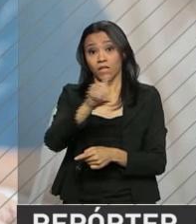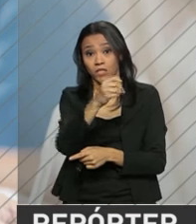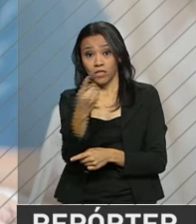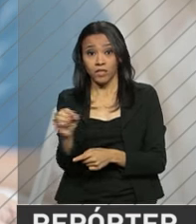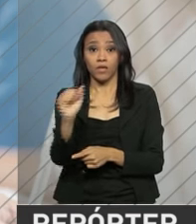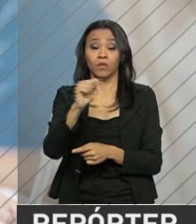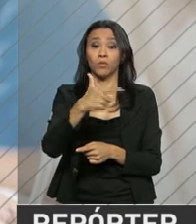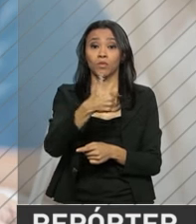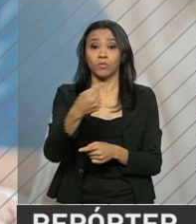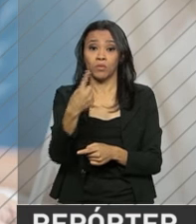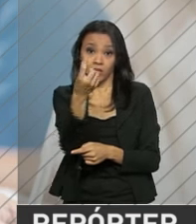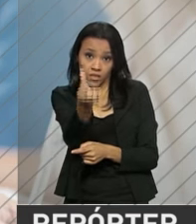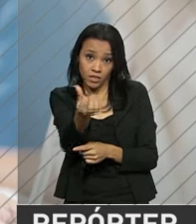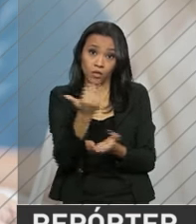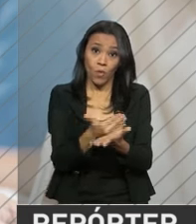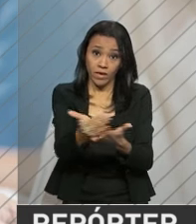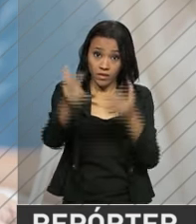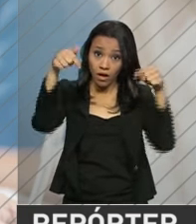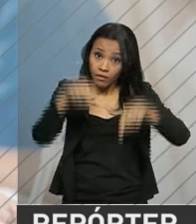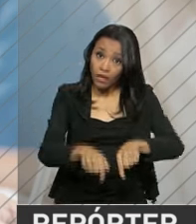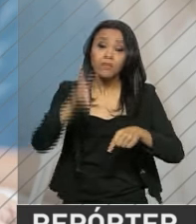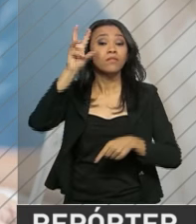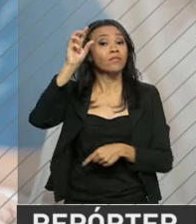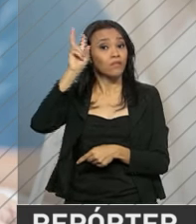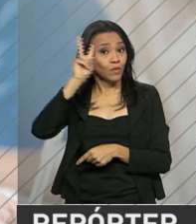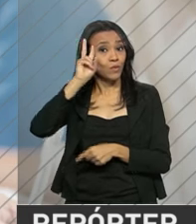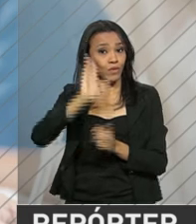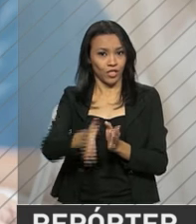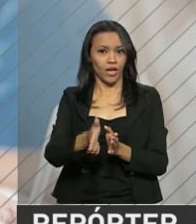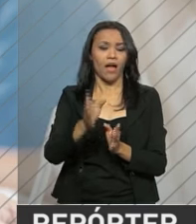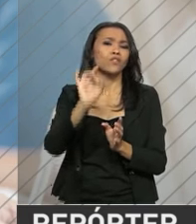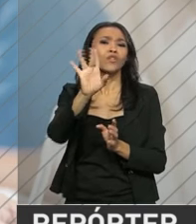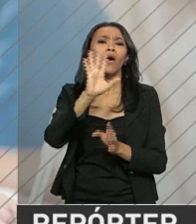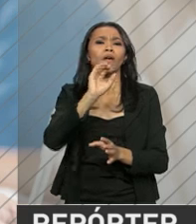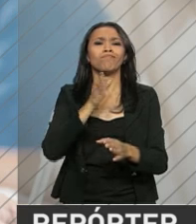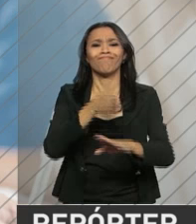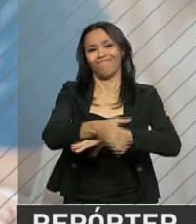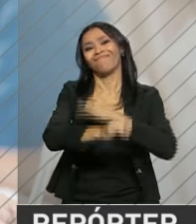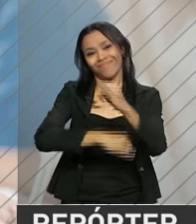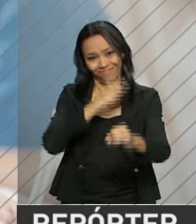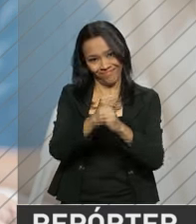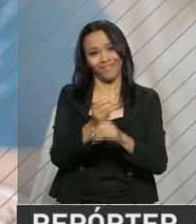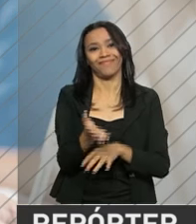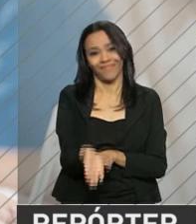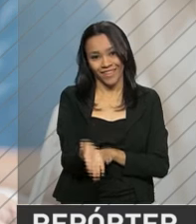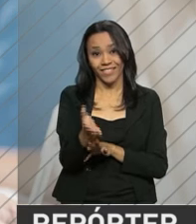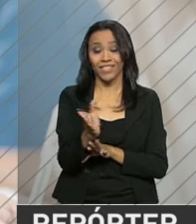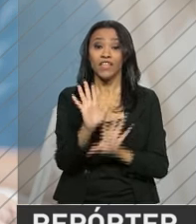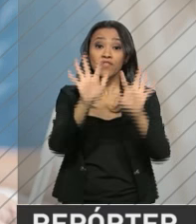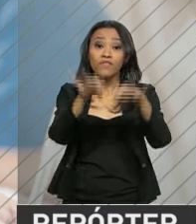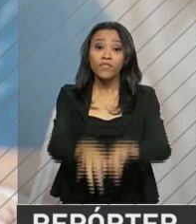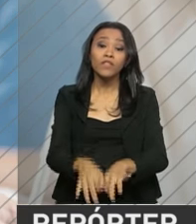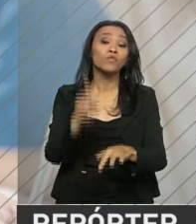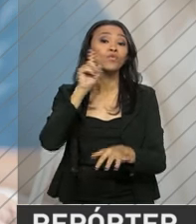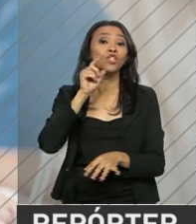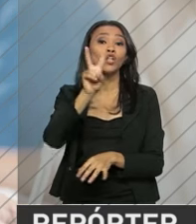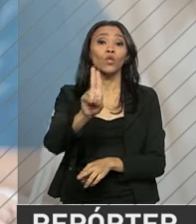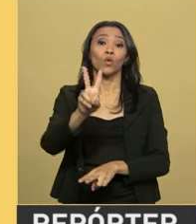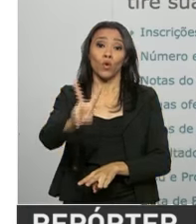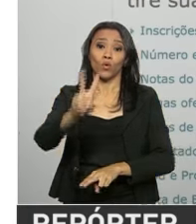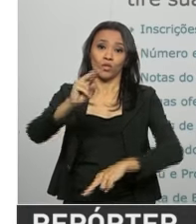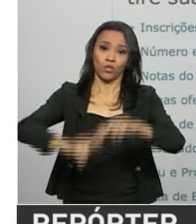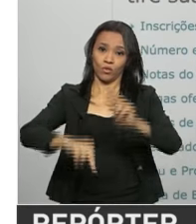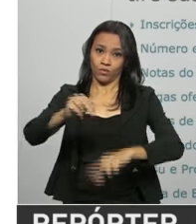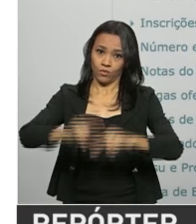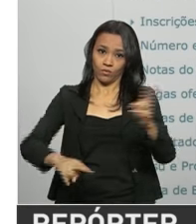de 2016 começaram nesta segunda-feira, somente pela internet. E o prazo termina no próximo dia 2 de junho.